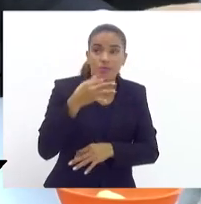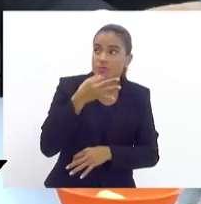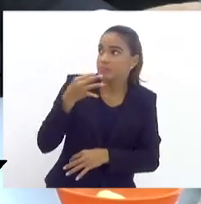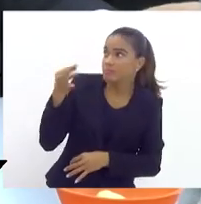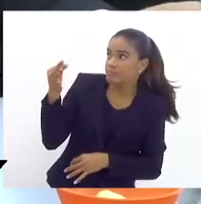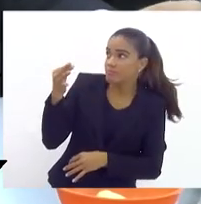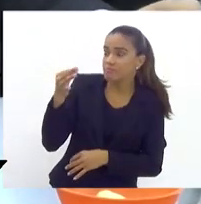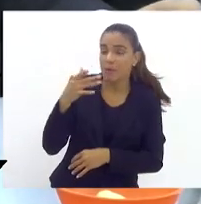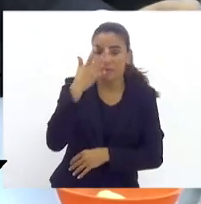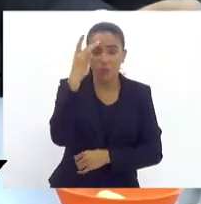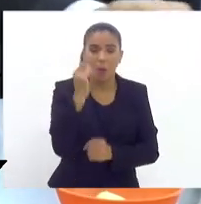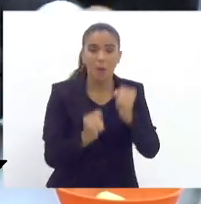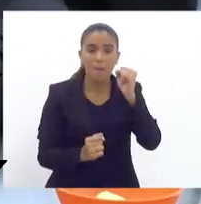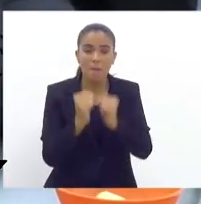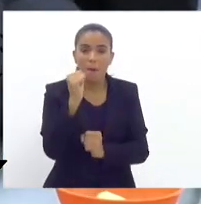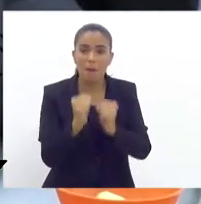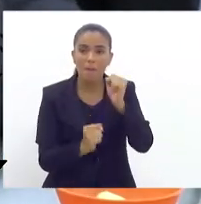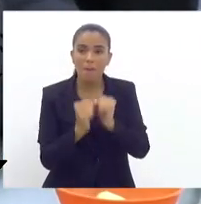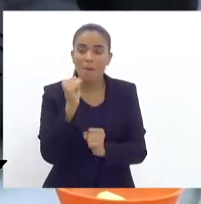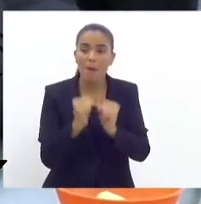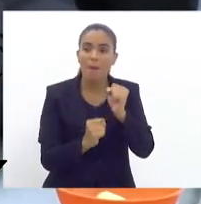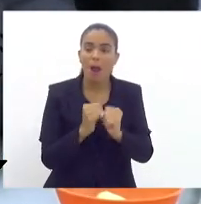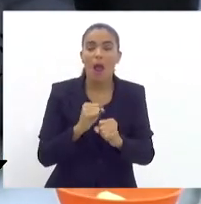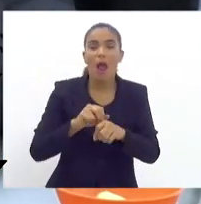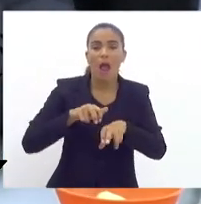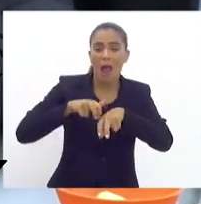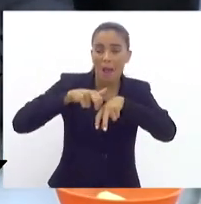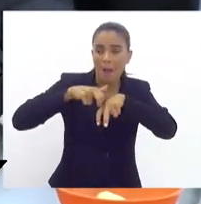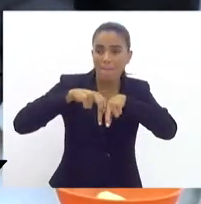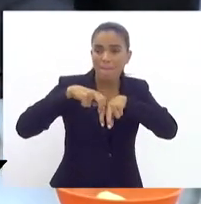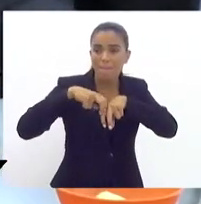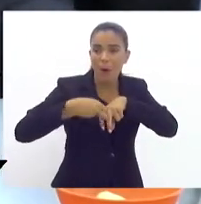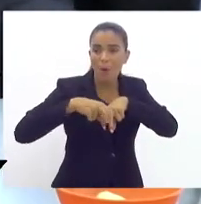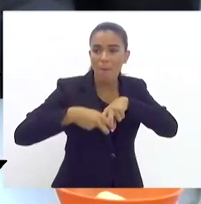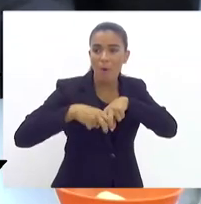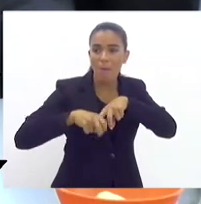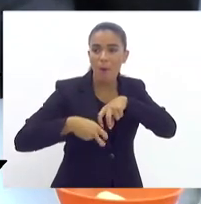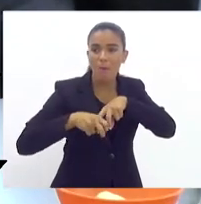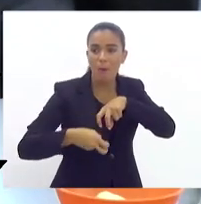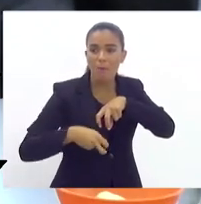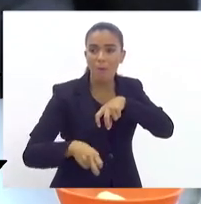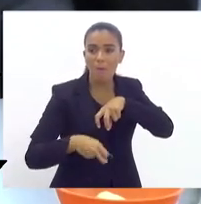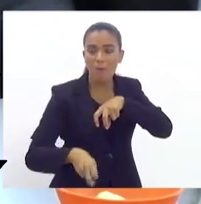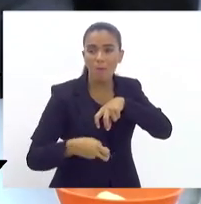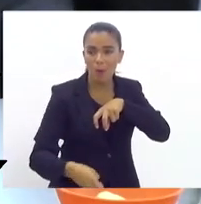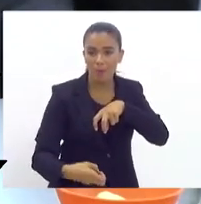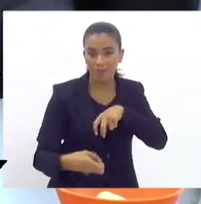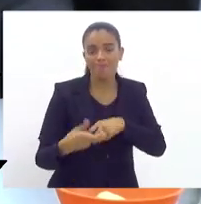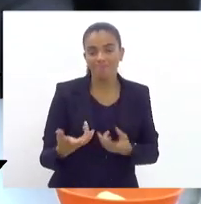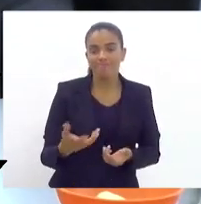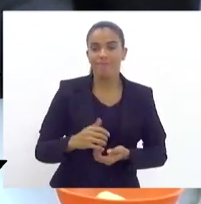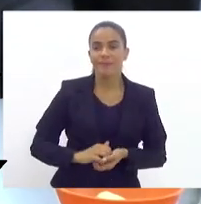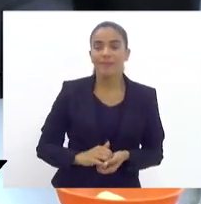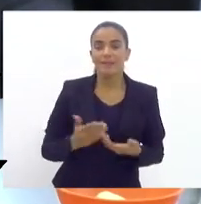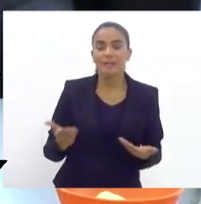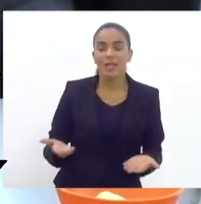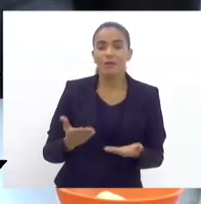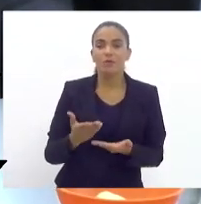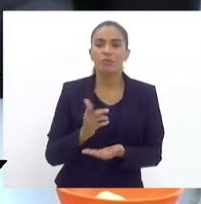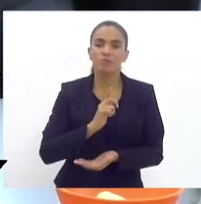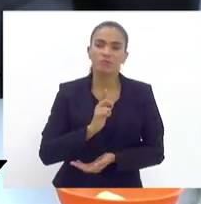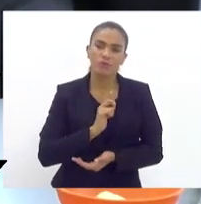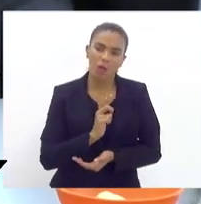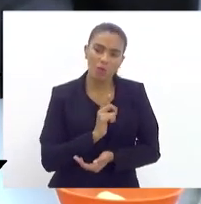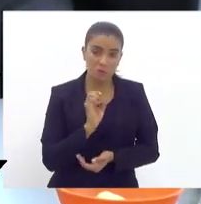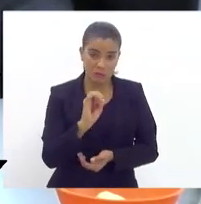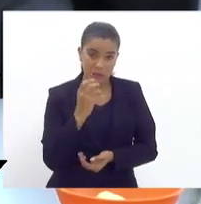A pessoa correr, acaba se acidentando em escadas, acaba se acidentando naquelas escadas rolantes. Então, eu tenho aqui, se